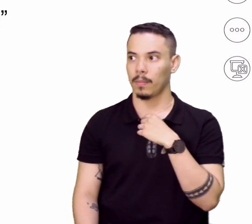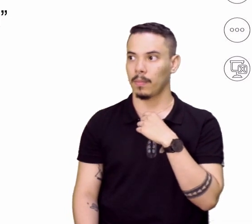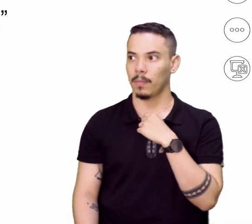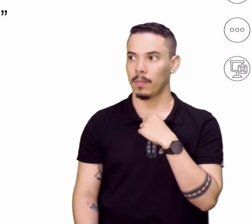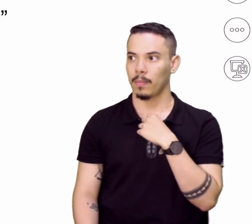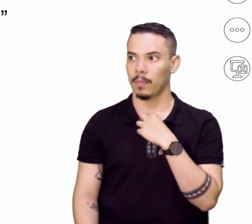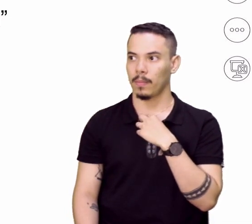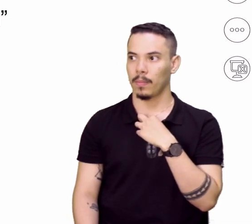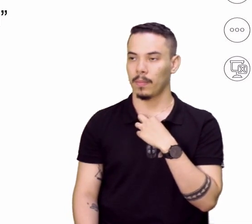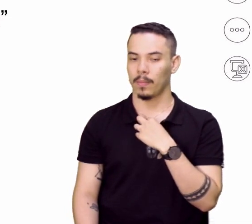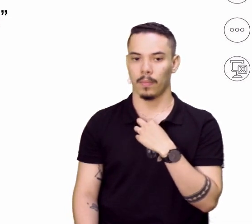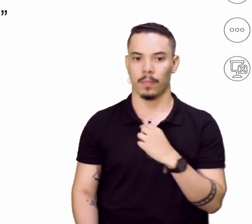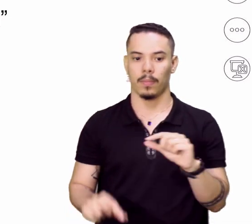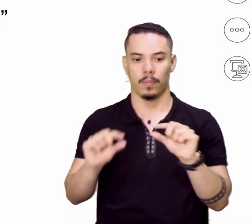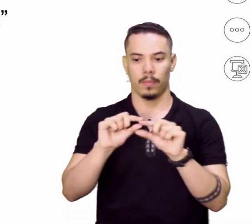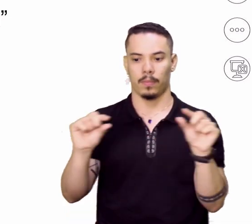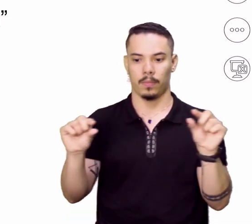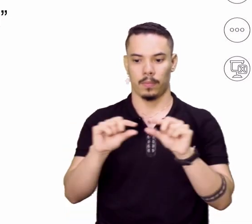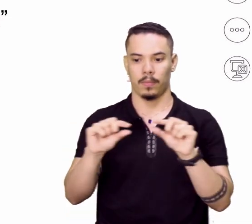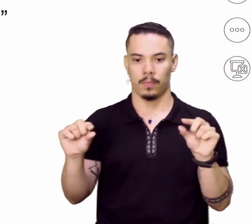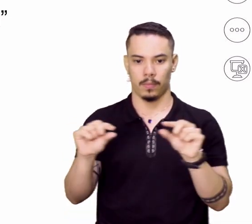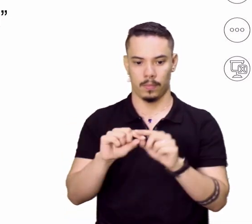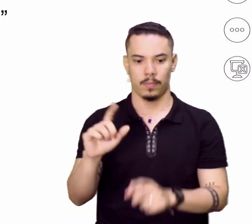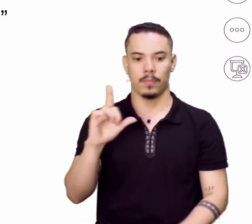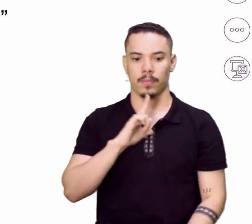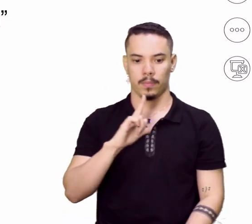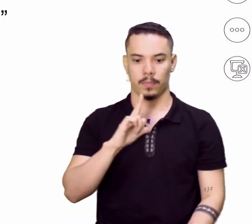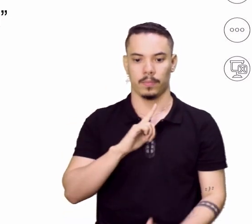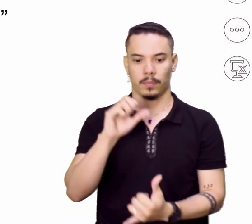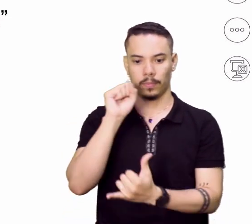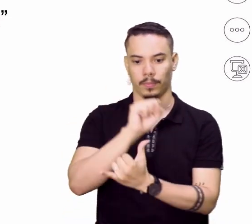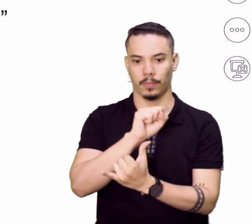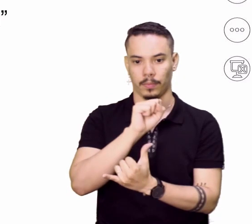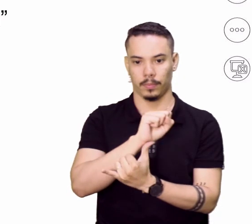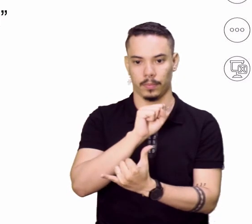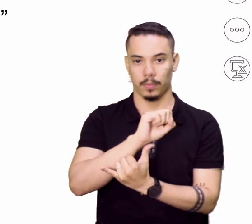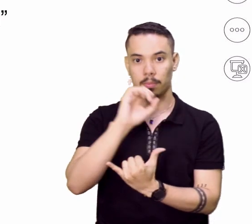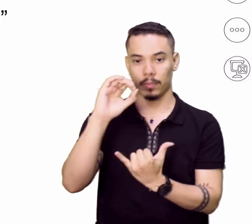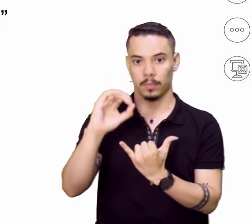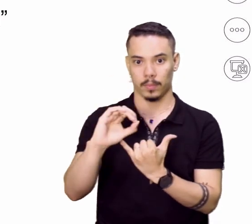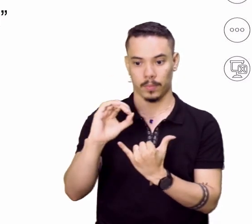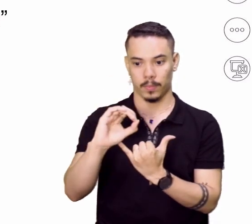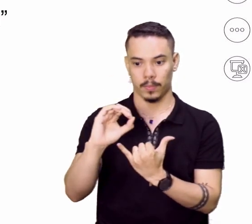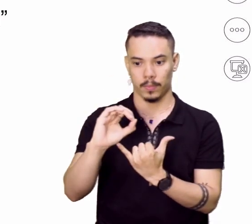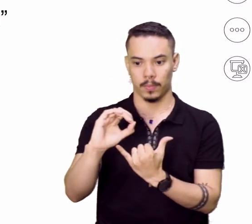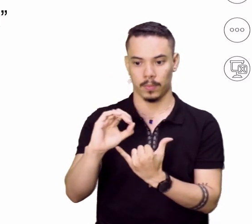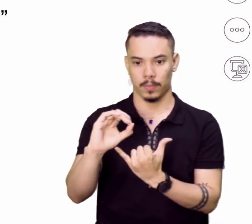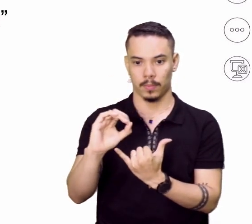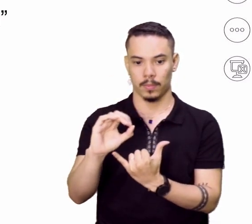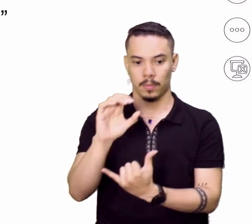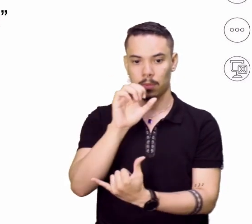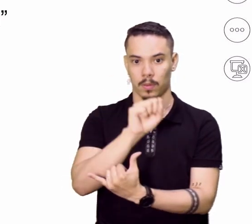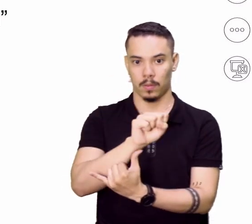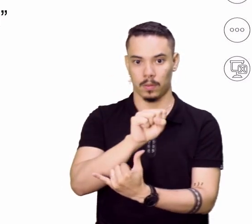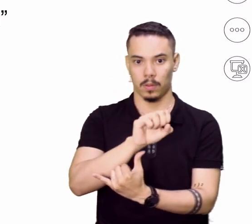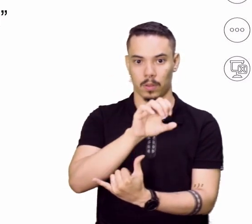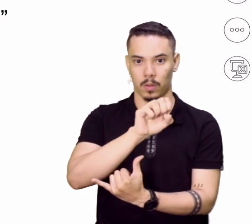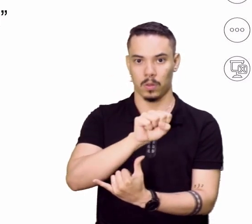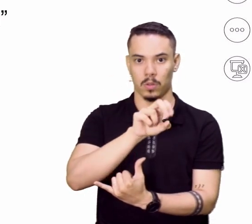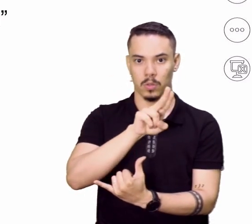ter sujeito e objeto, tá? That's the